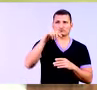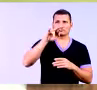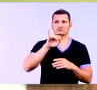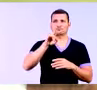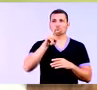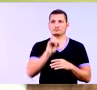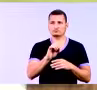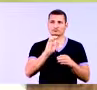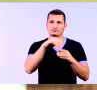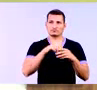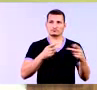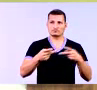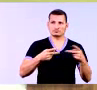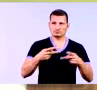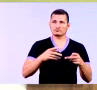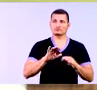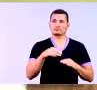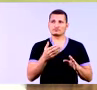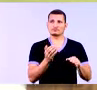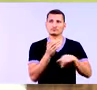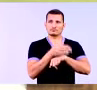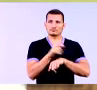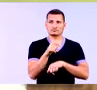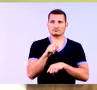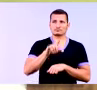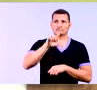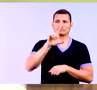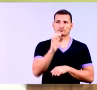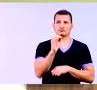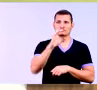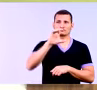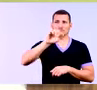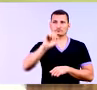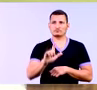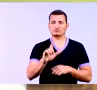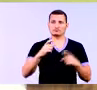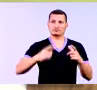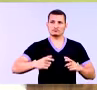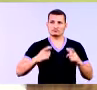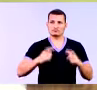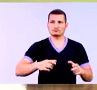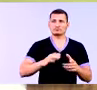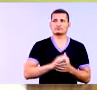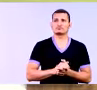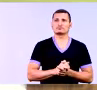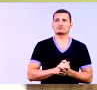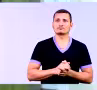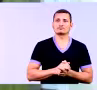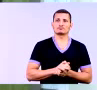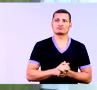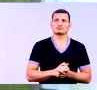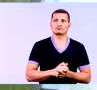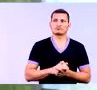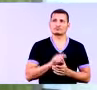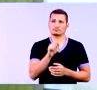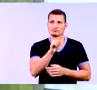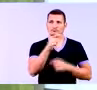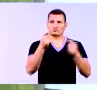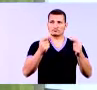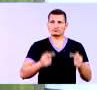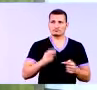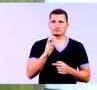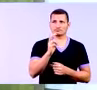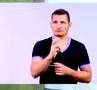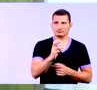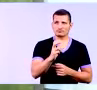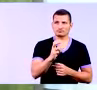diretório do projeto. Então o acesso aqui se dá localmente na segunda estrutura de código, professor. Isso, então essa questão 5 ela